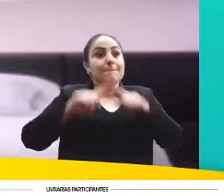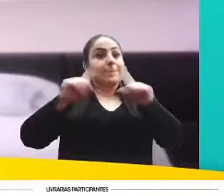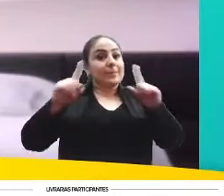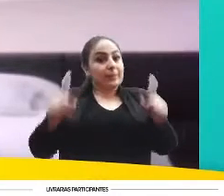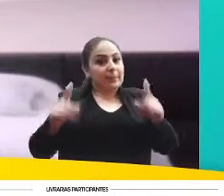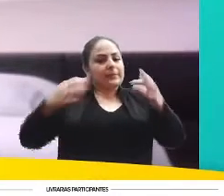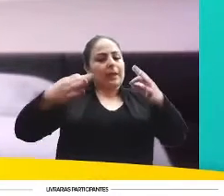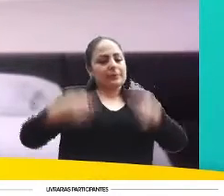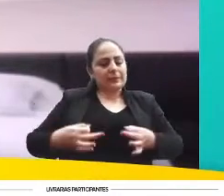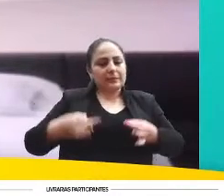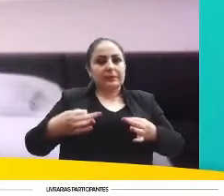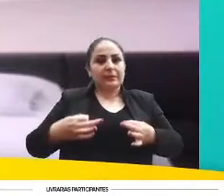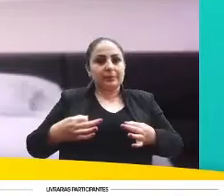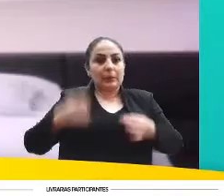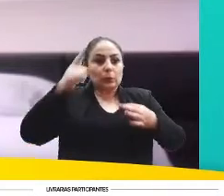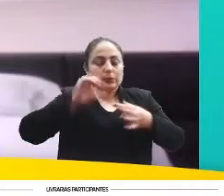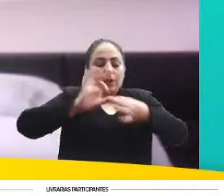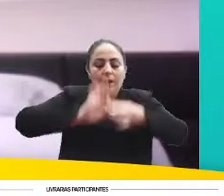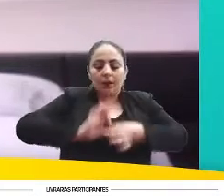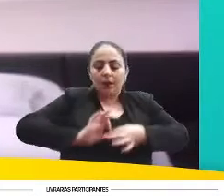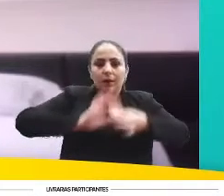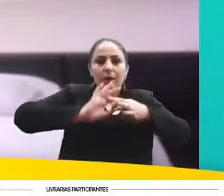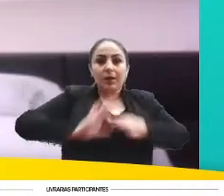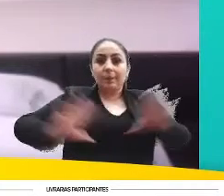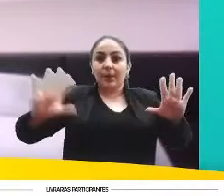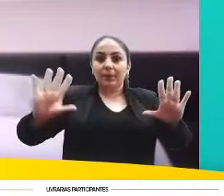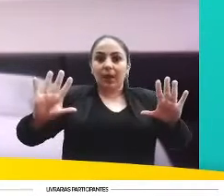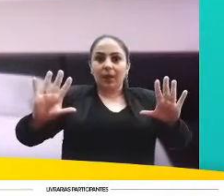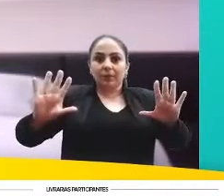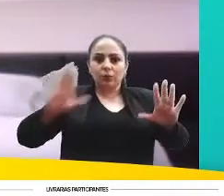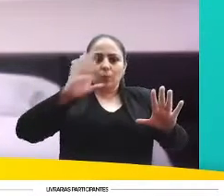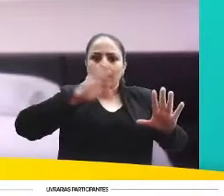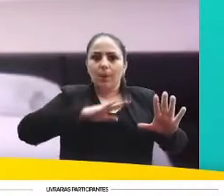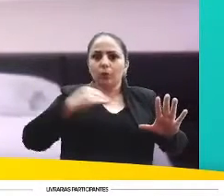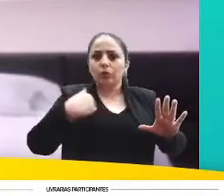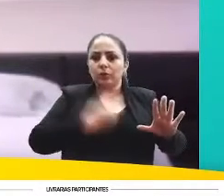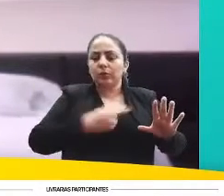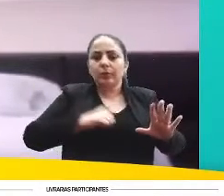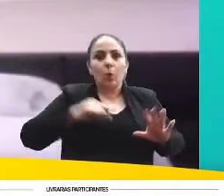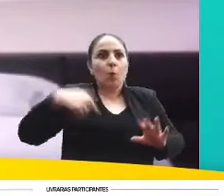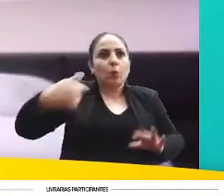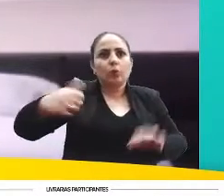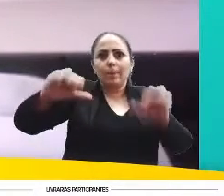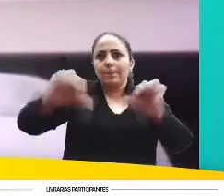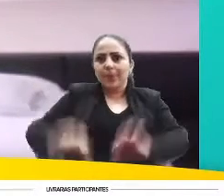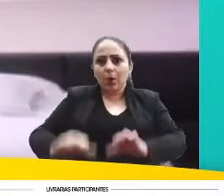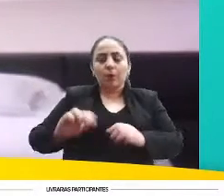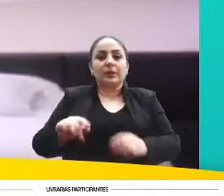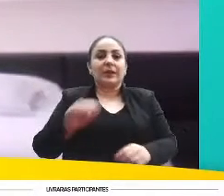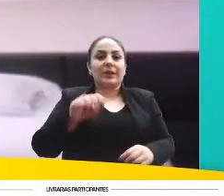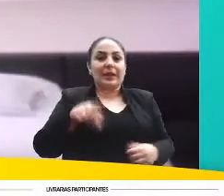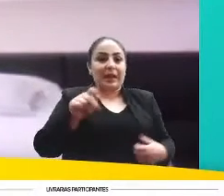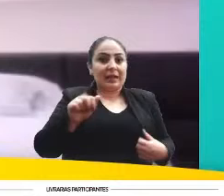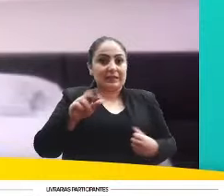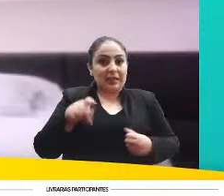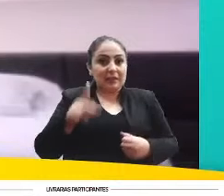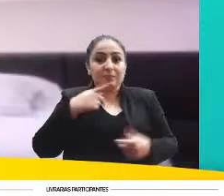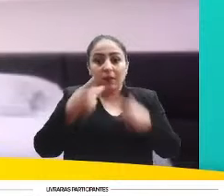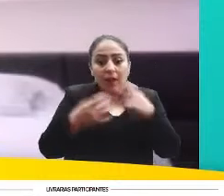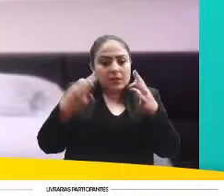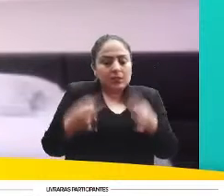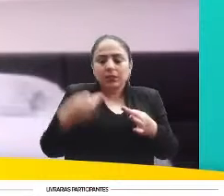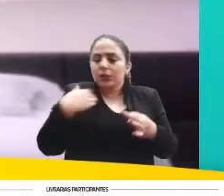mas a certeza que para se libertar de um mal pelo suicídio, nós cairemos em outro pior. O Kardec ainda fala, a certeza de que